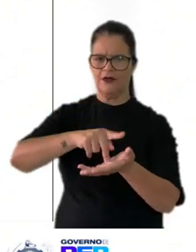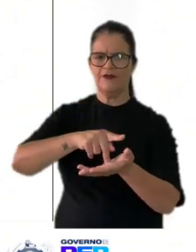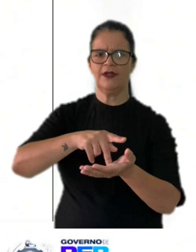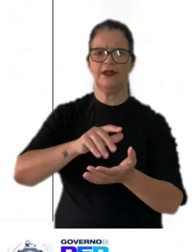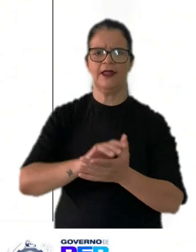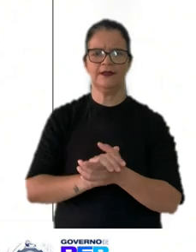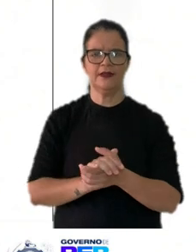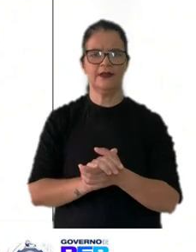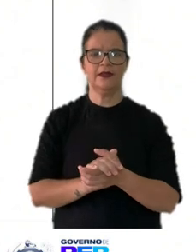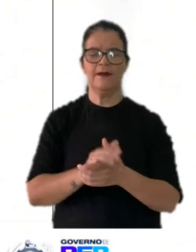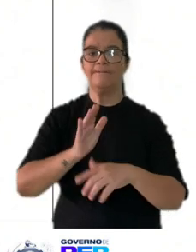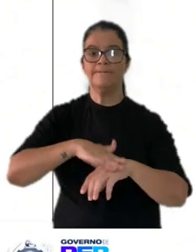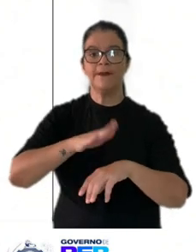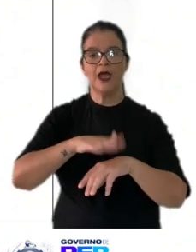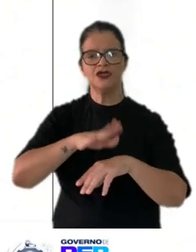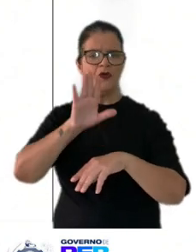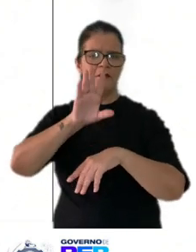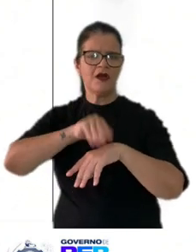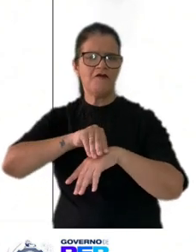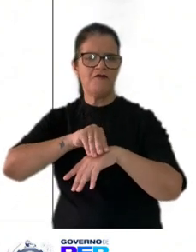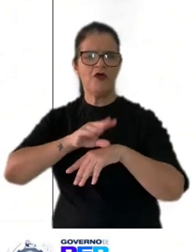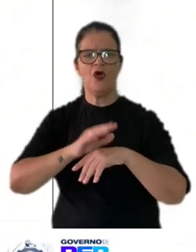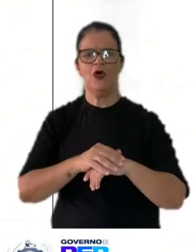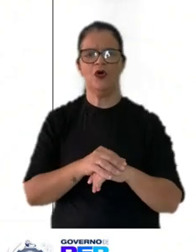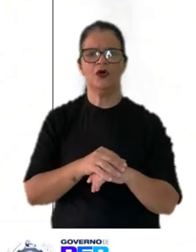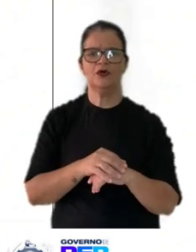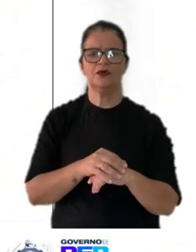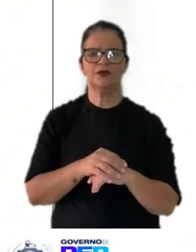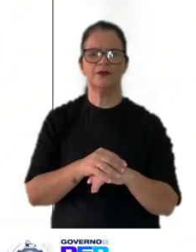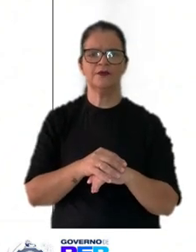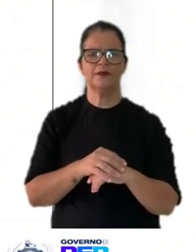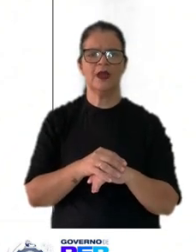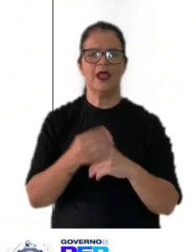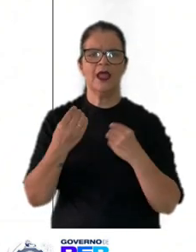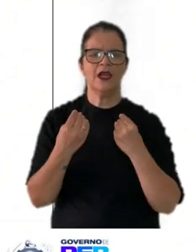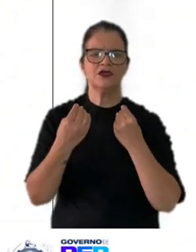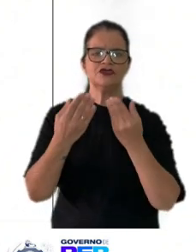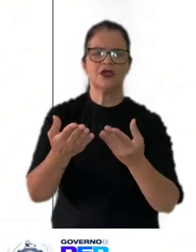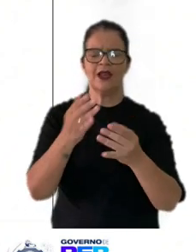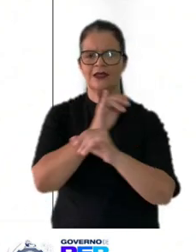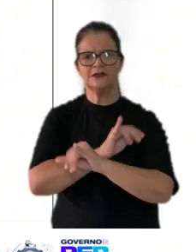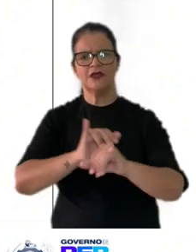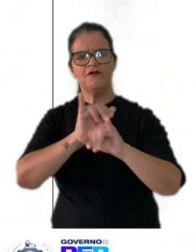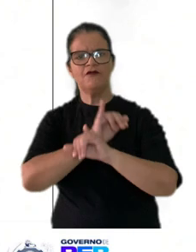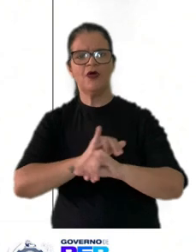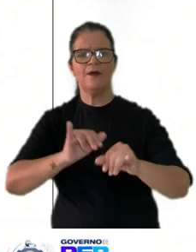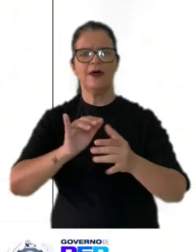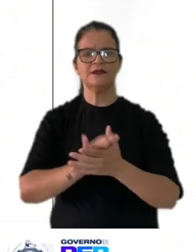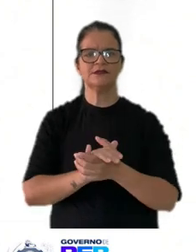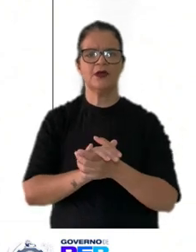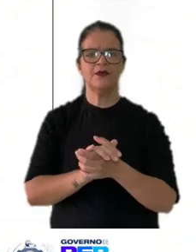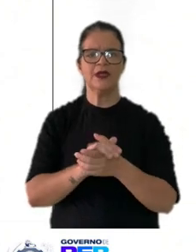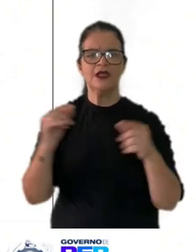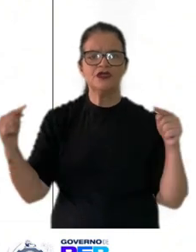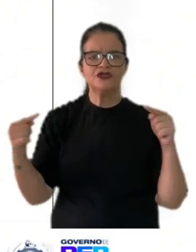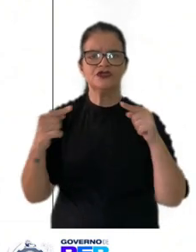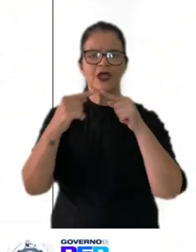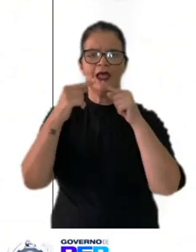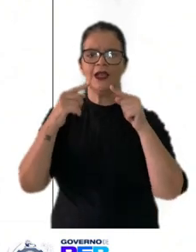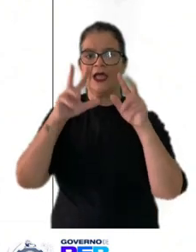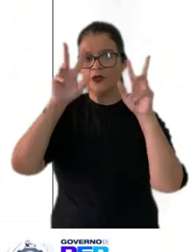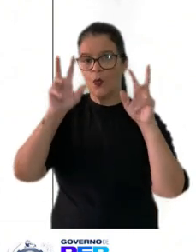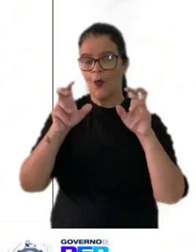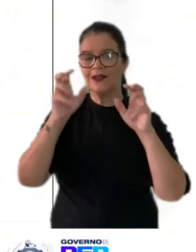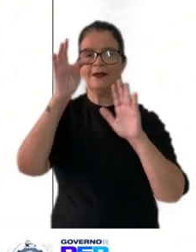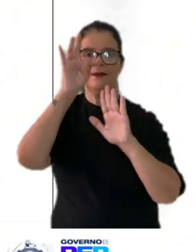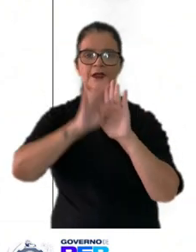estão mais pra fotos e elas trazem uma informação que está ligada com a temática do texto